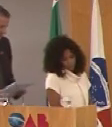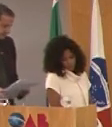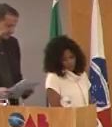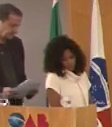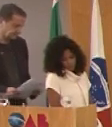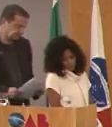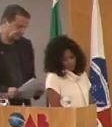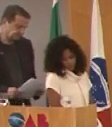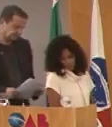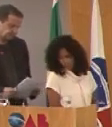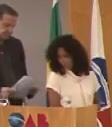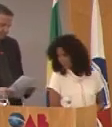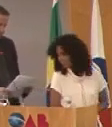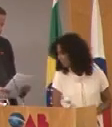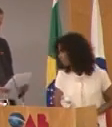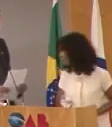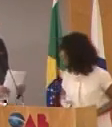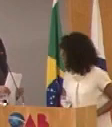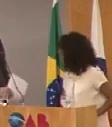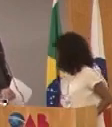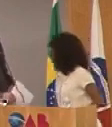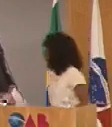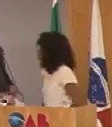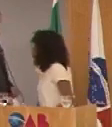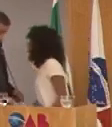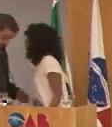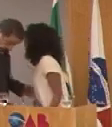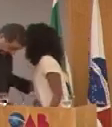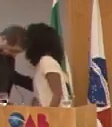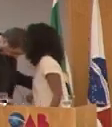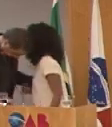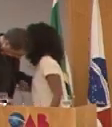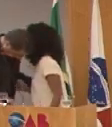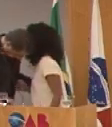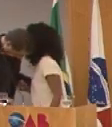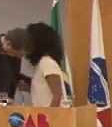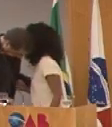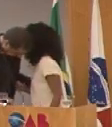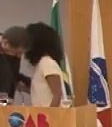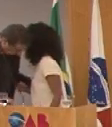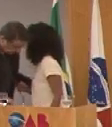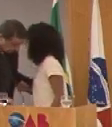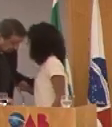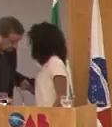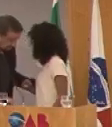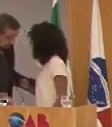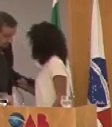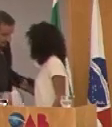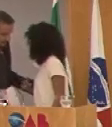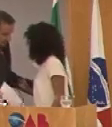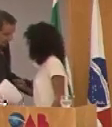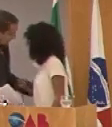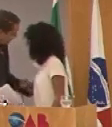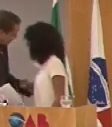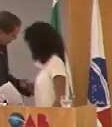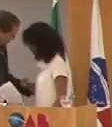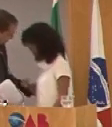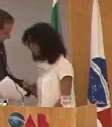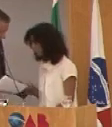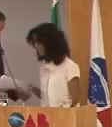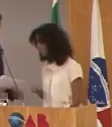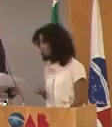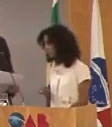também, dependentes de álcool e outras drogas. A educação, nós tínhamos um processo de perseguição